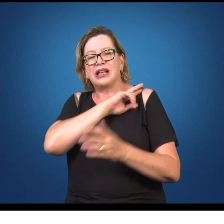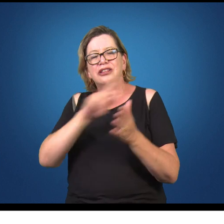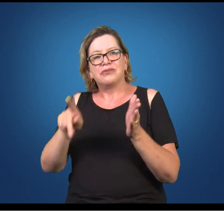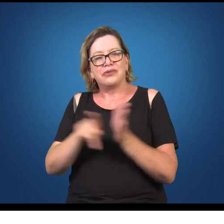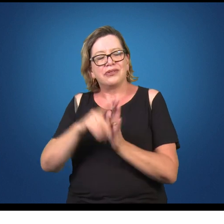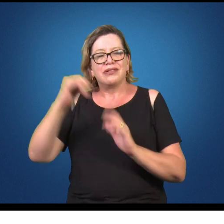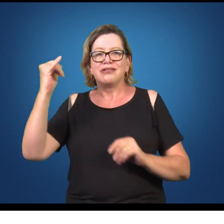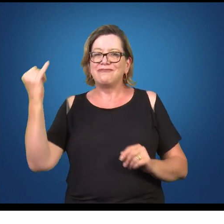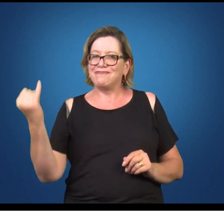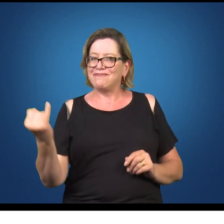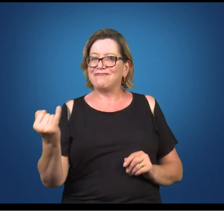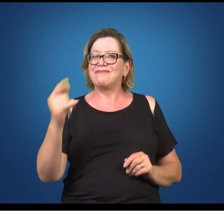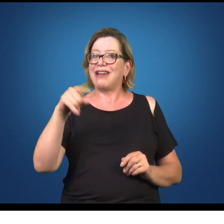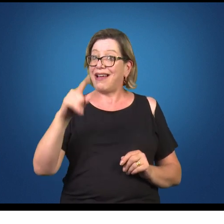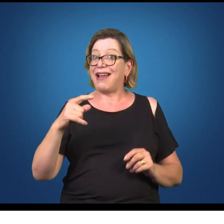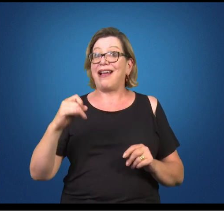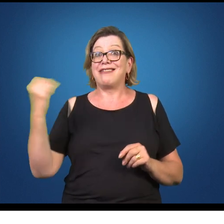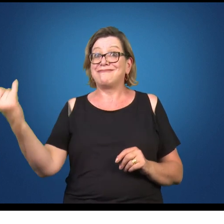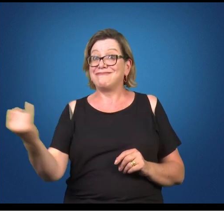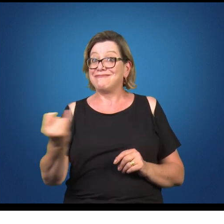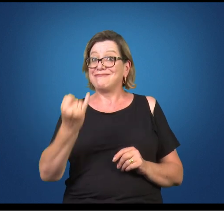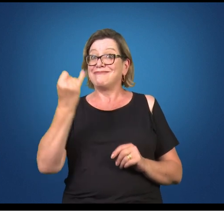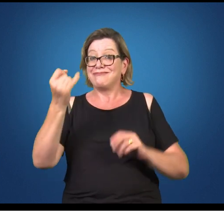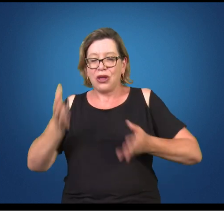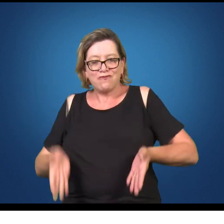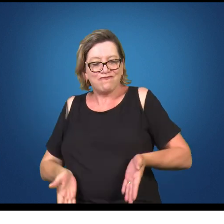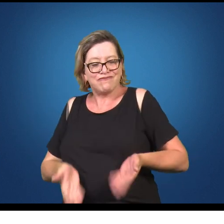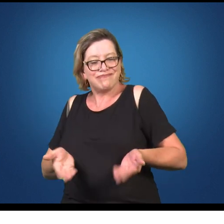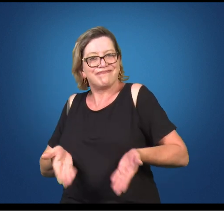fundamental nisso, né? Uhum. Outra questão é...